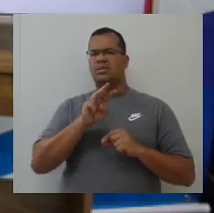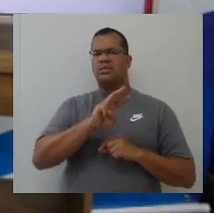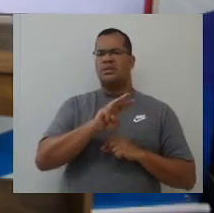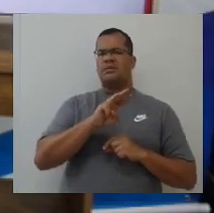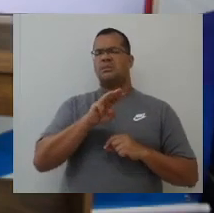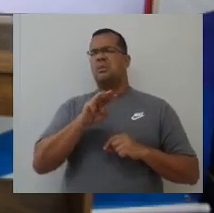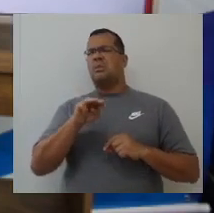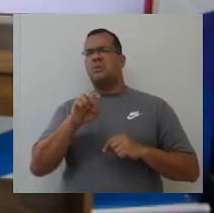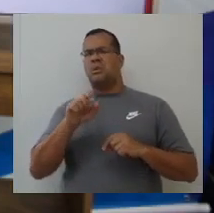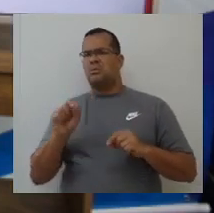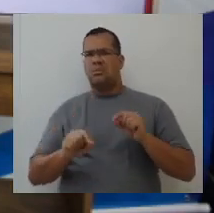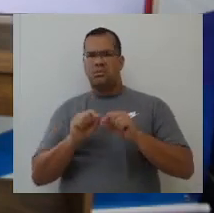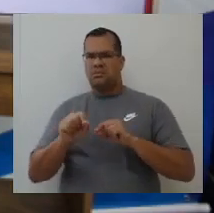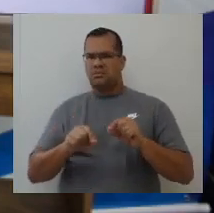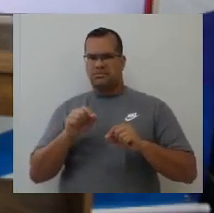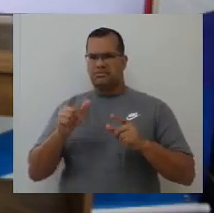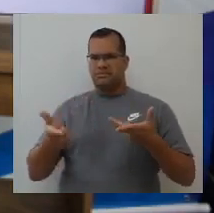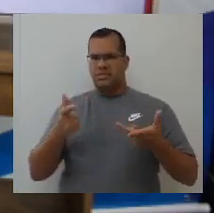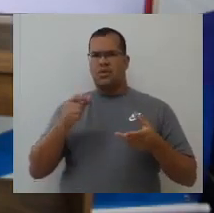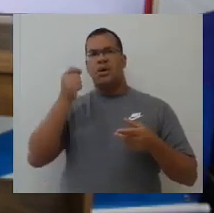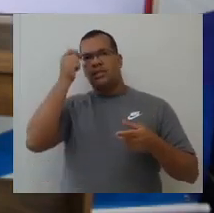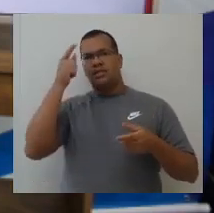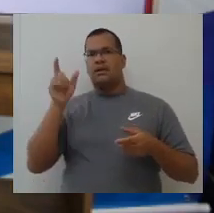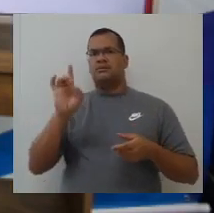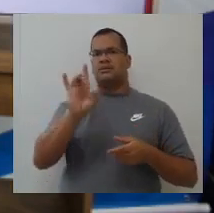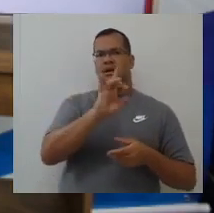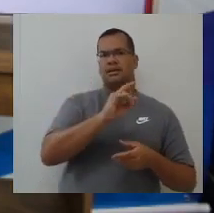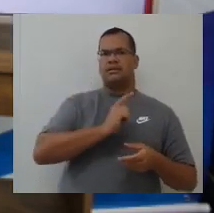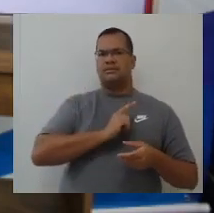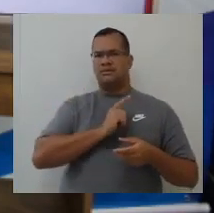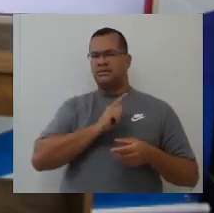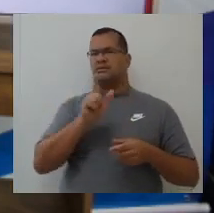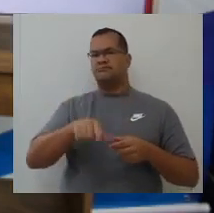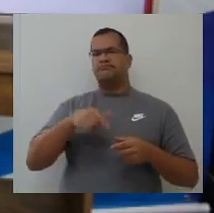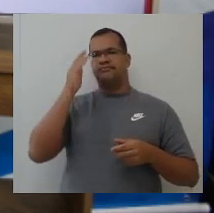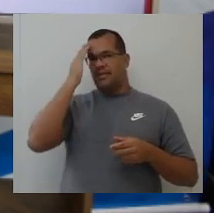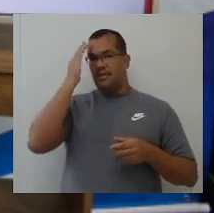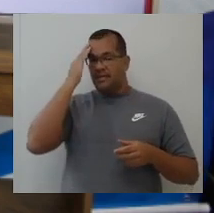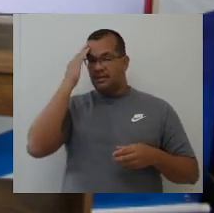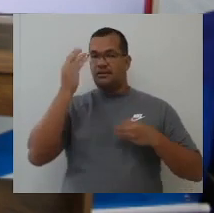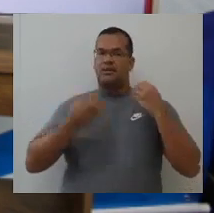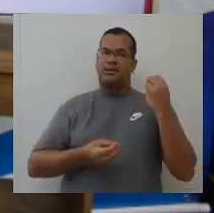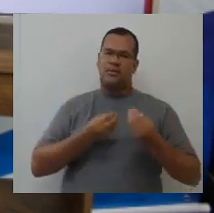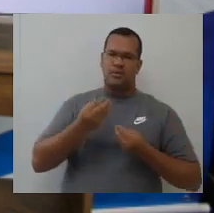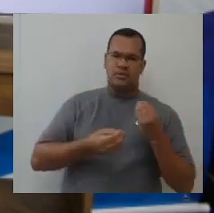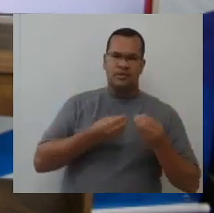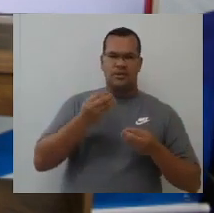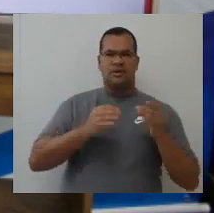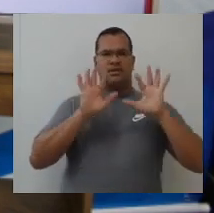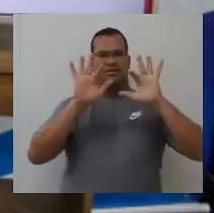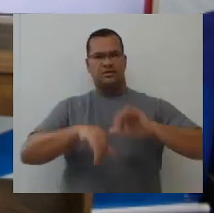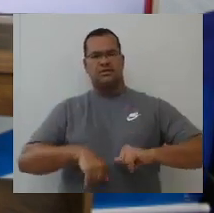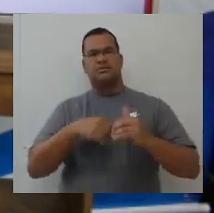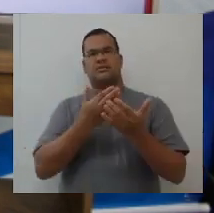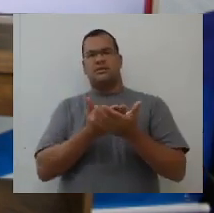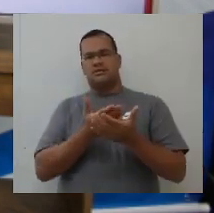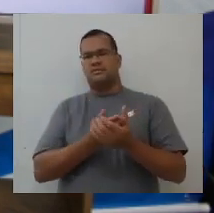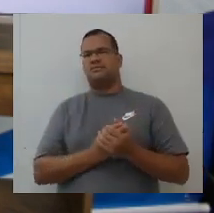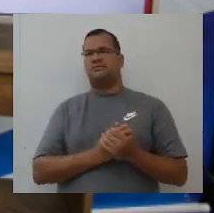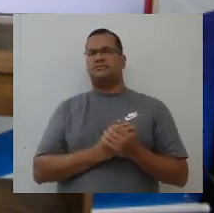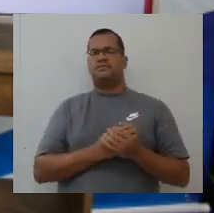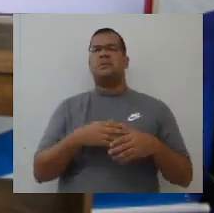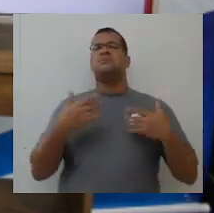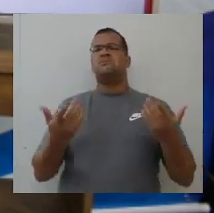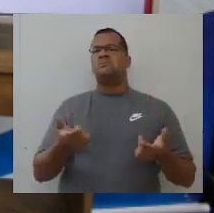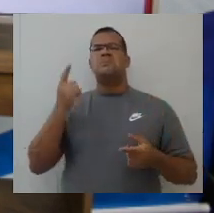Para que eu utilizo? Qual a ideia que cada uma passa? A gente vai tentar entender isso até o final da nossa aula. A justificativa. Para